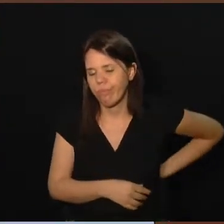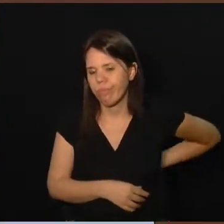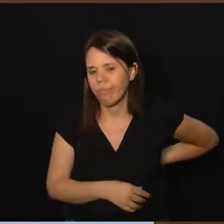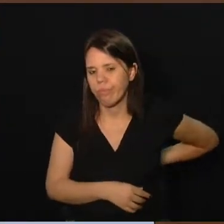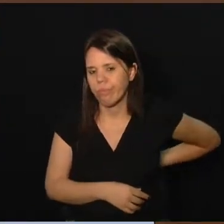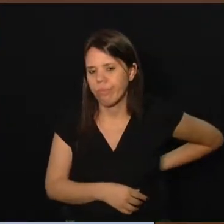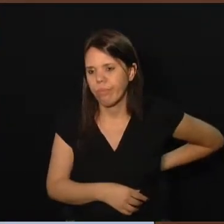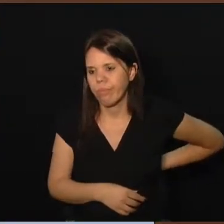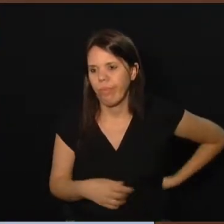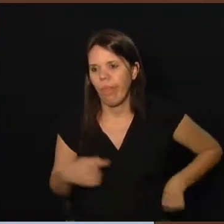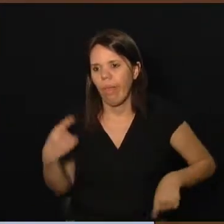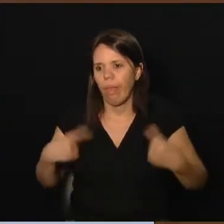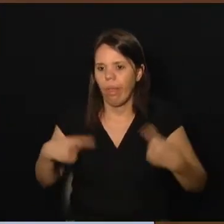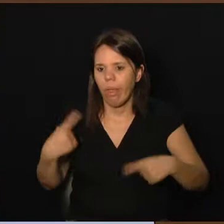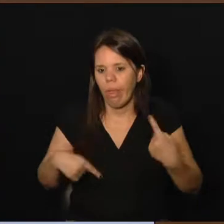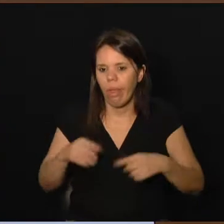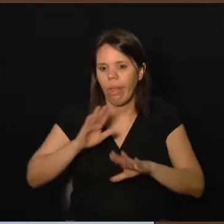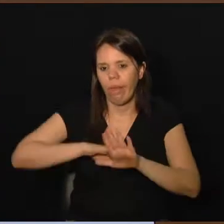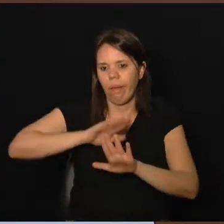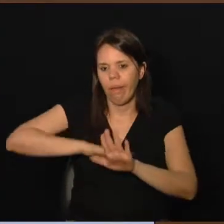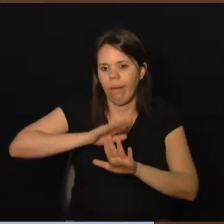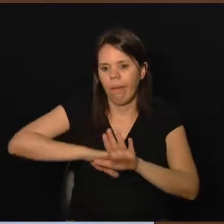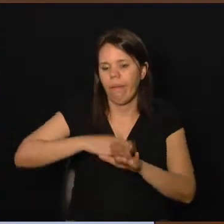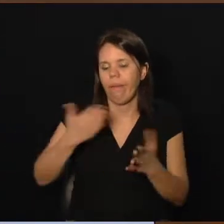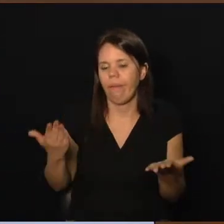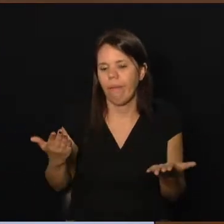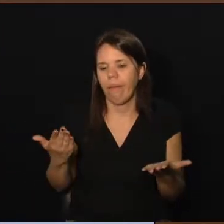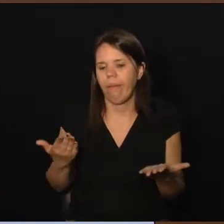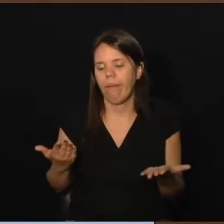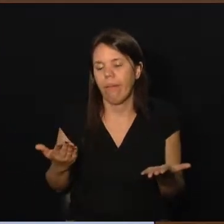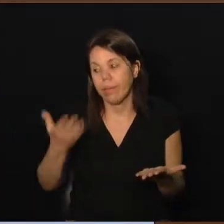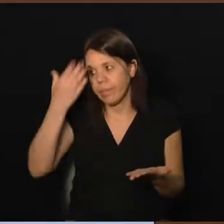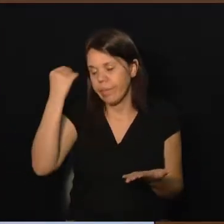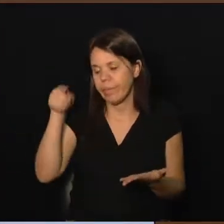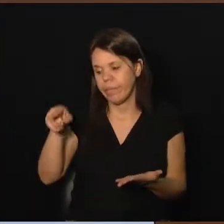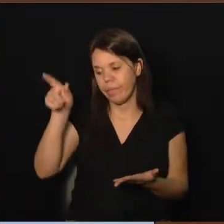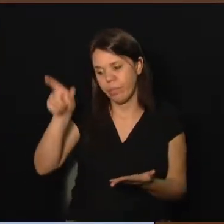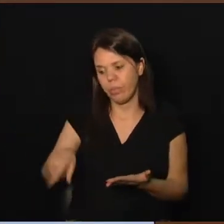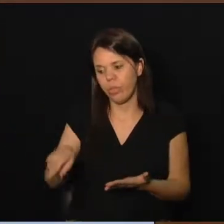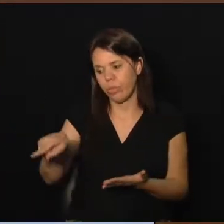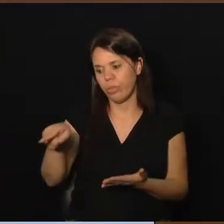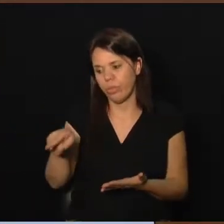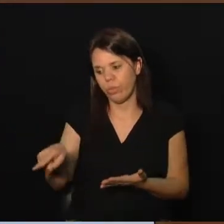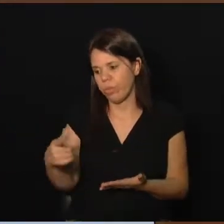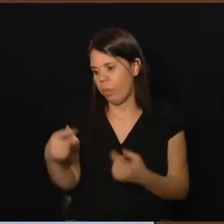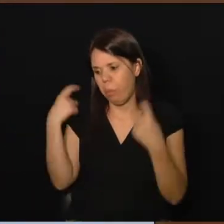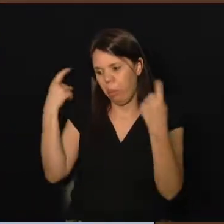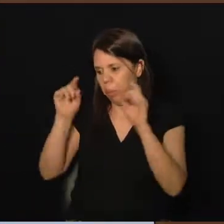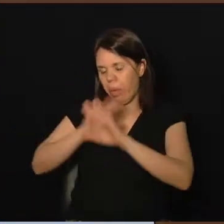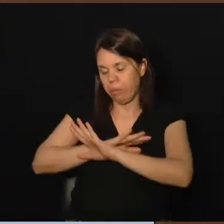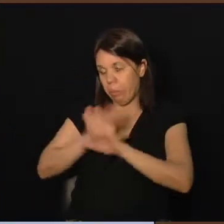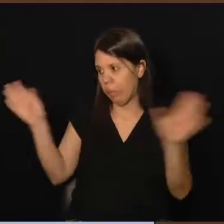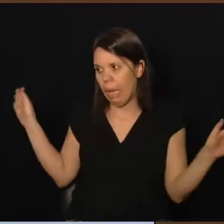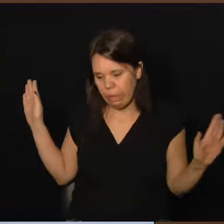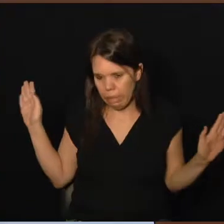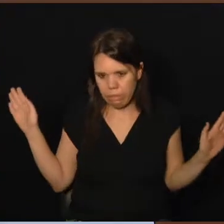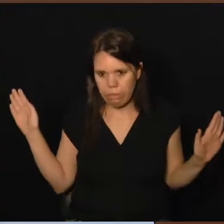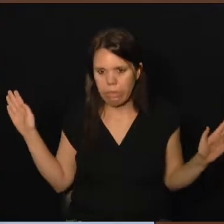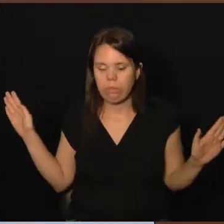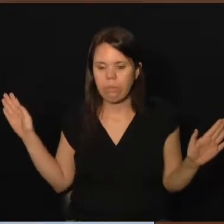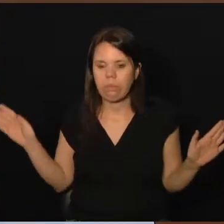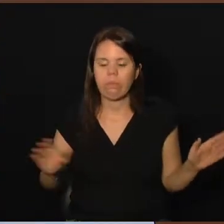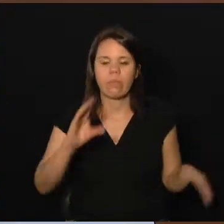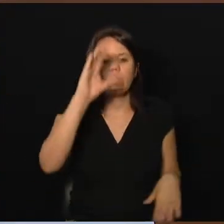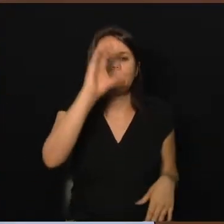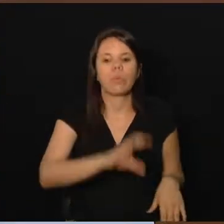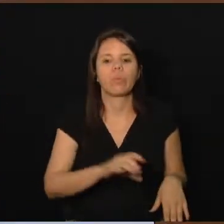questão política, ideologia, e esquece que a pessoa que está em situação de rua, ela não está preocupada com isso. O